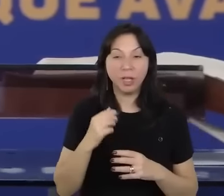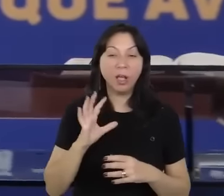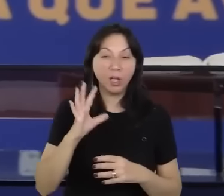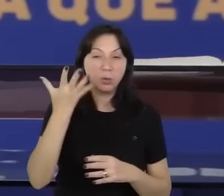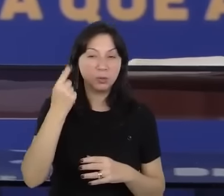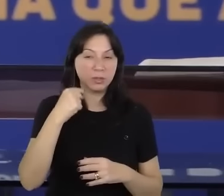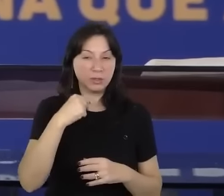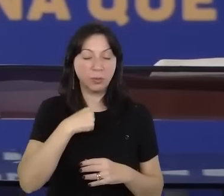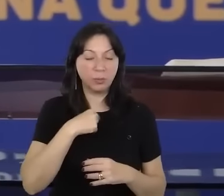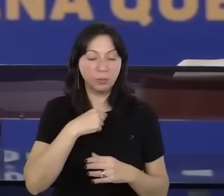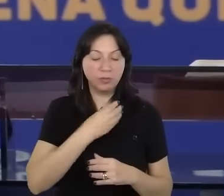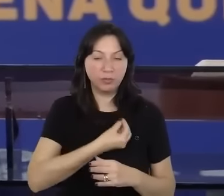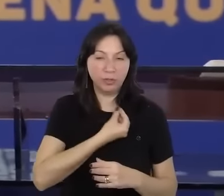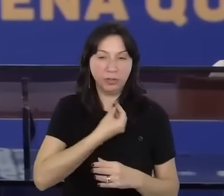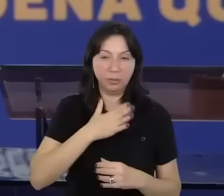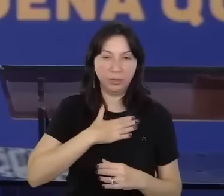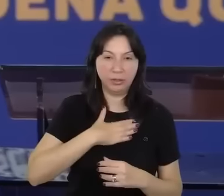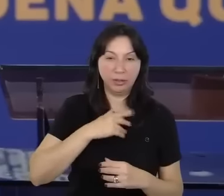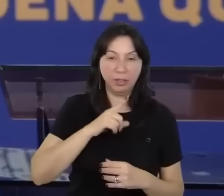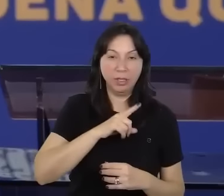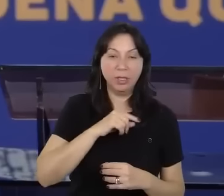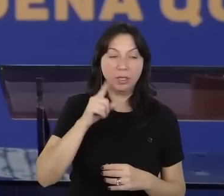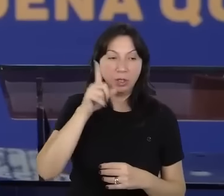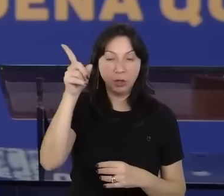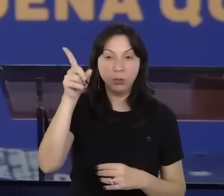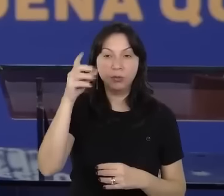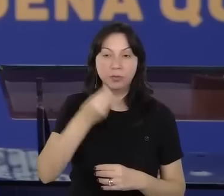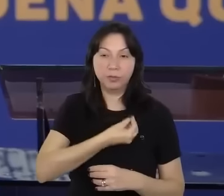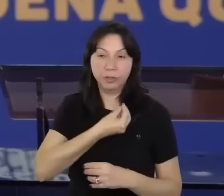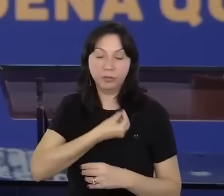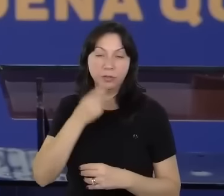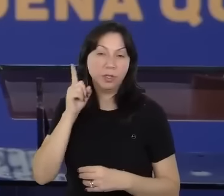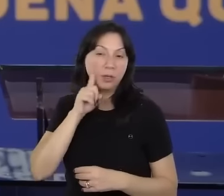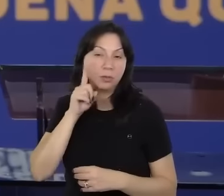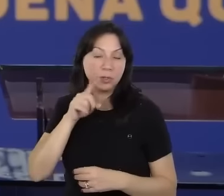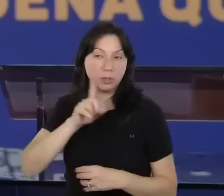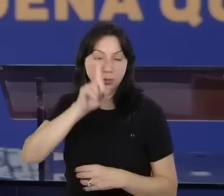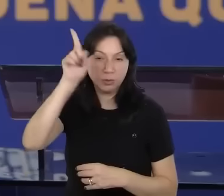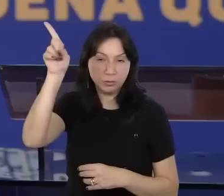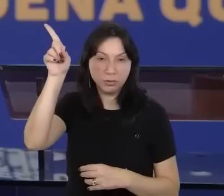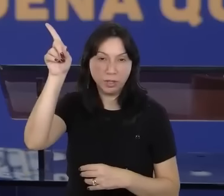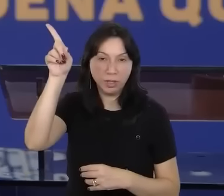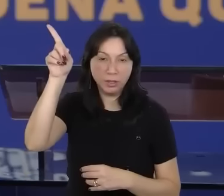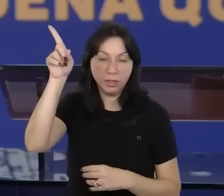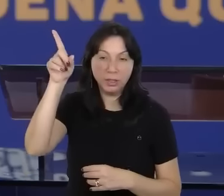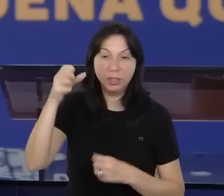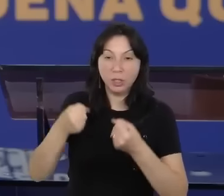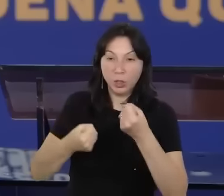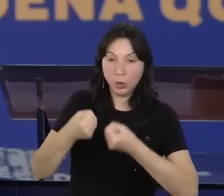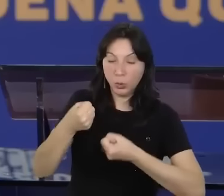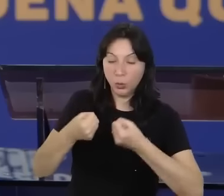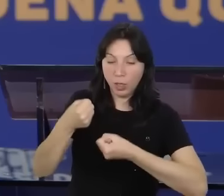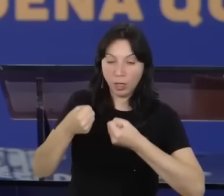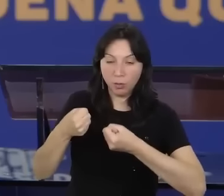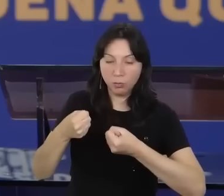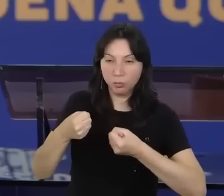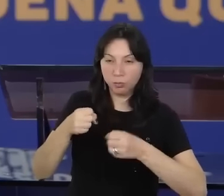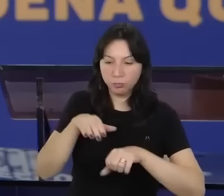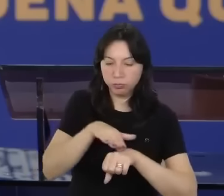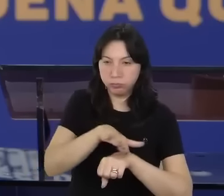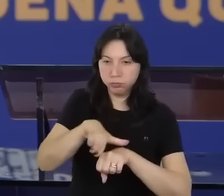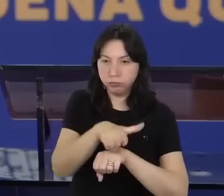quando morava lá o carro perdeu o controle numa ponte em curva a película de Gelo